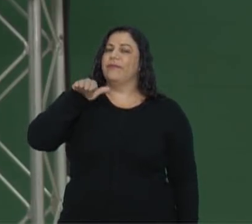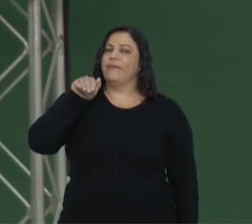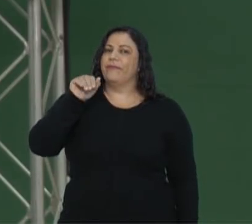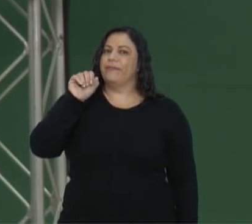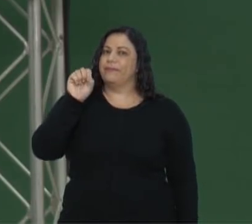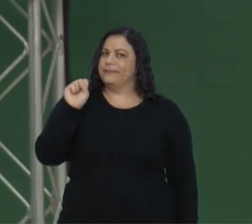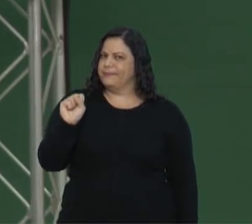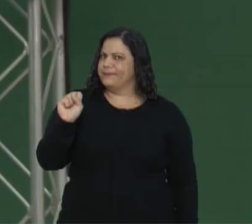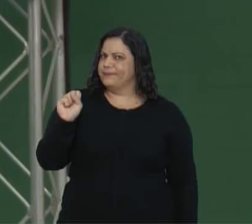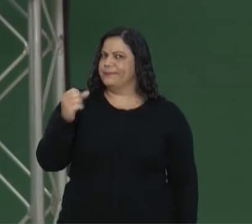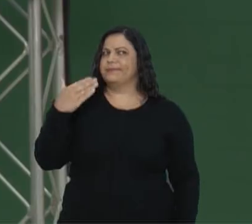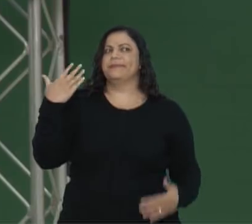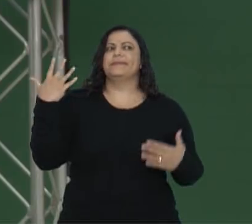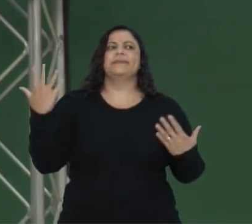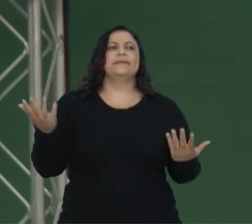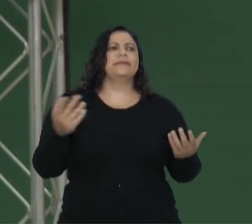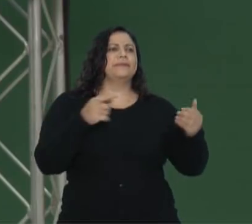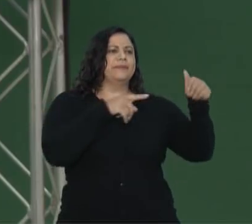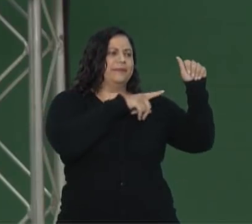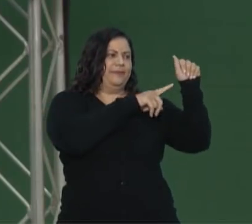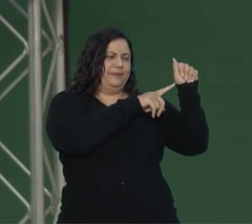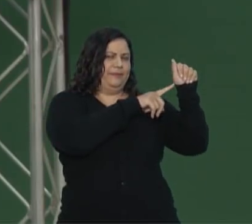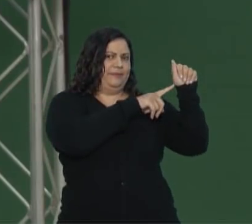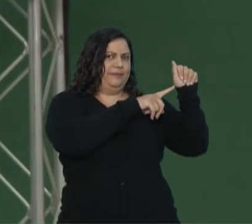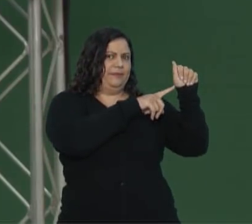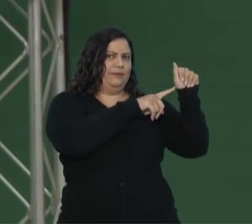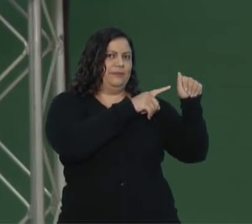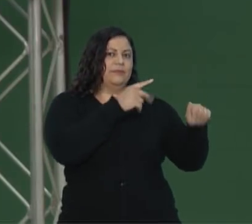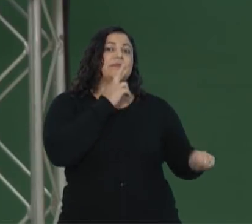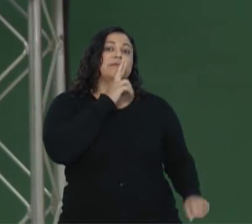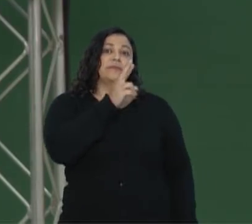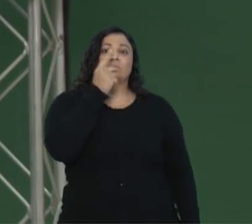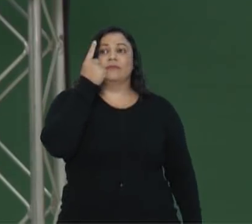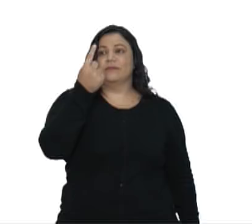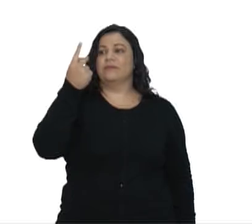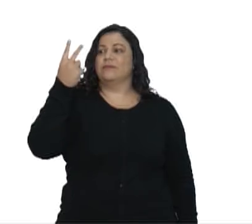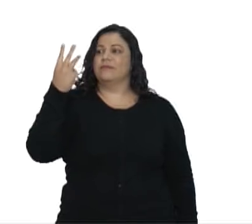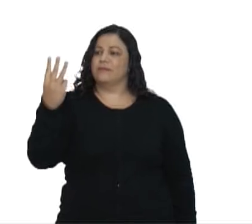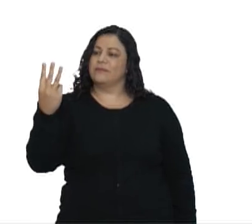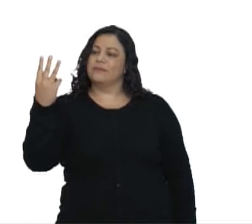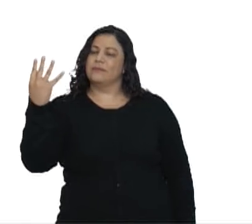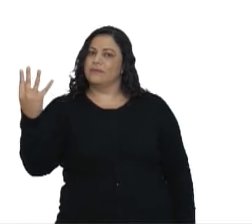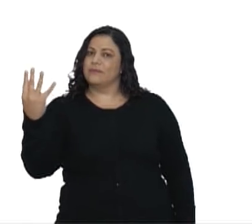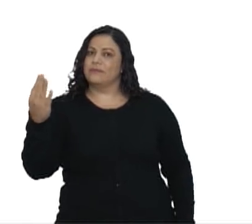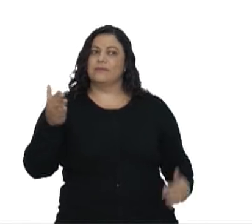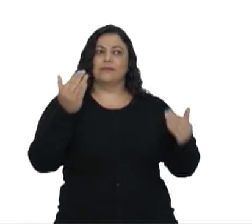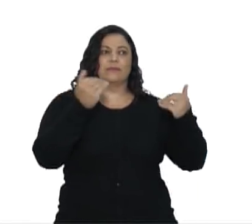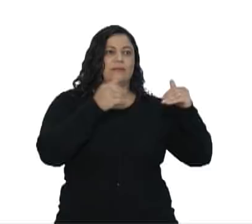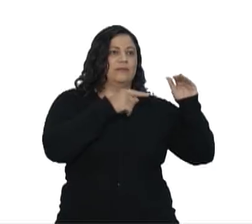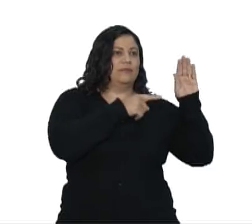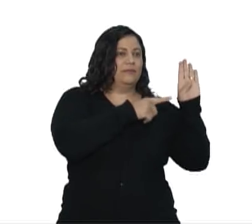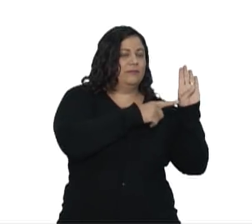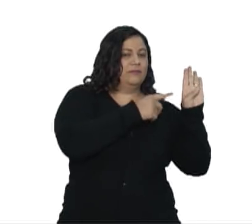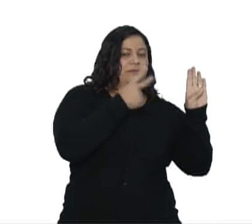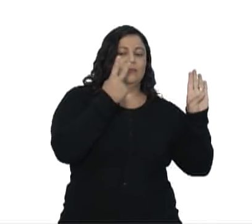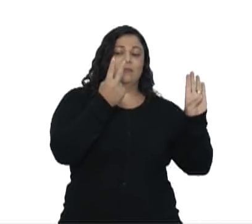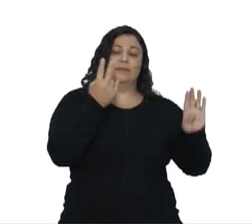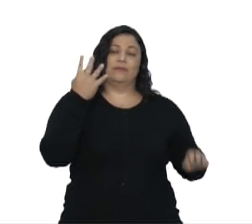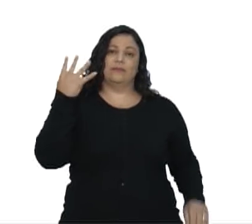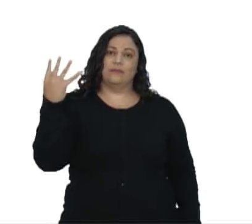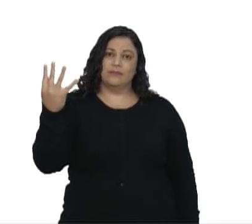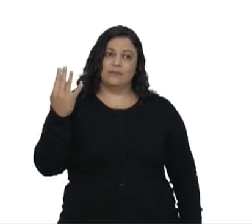A situação 1, 3 e 4? Letra B, será que é a situação 2 e 4?